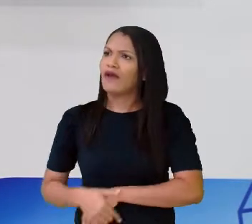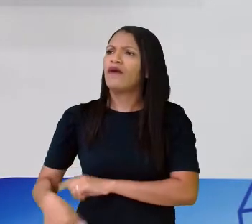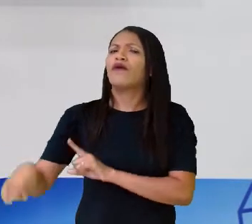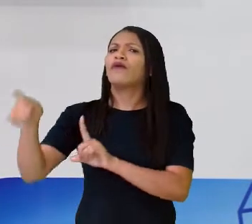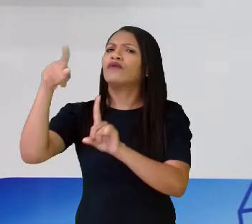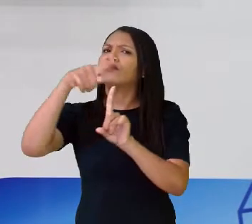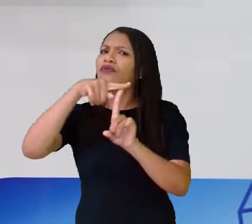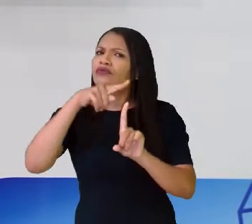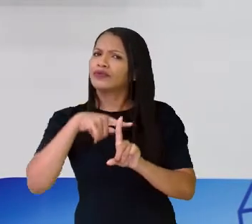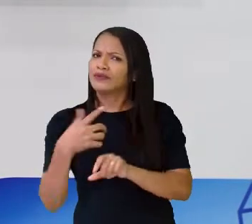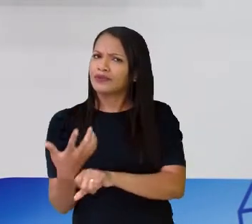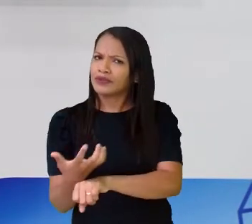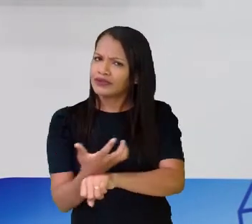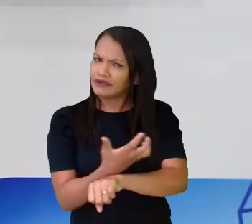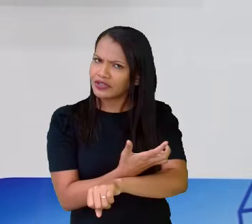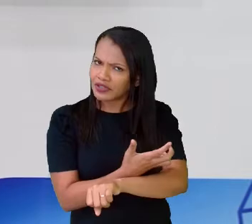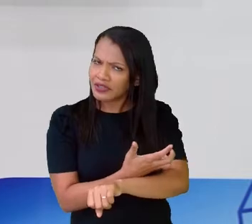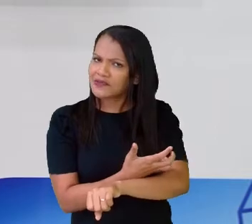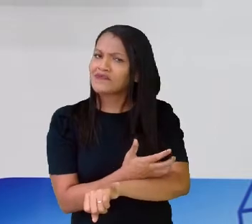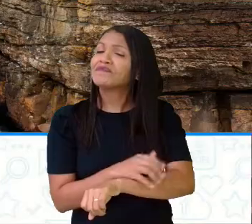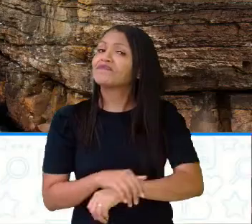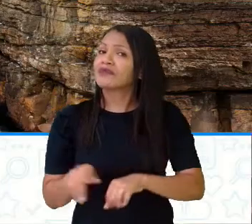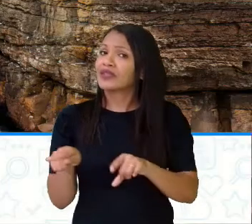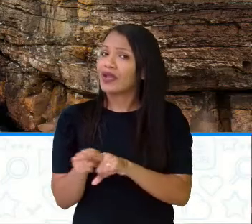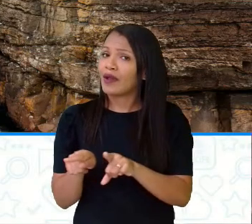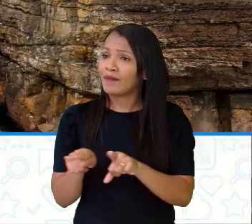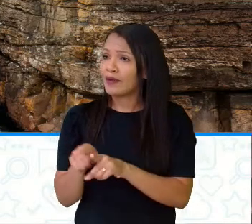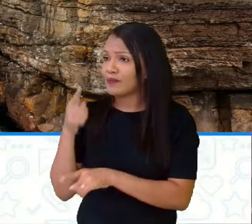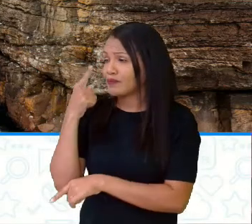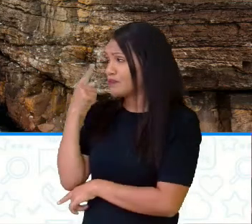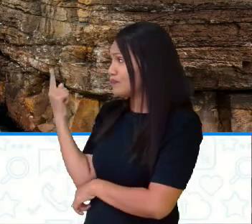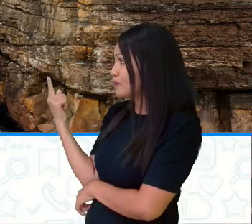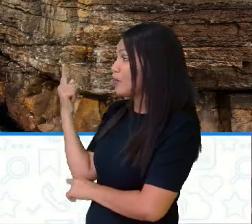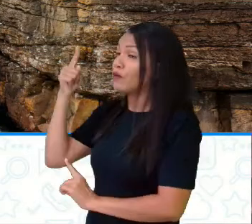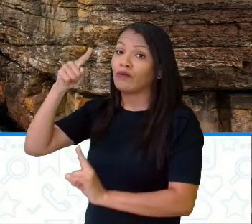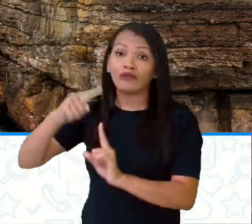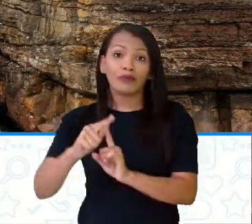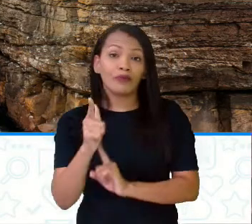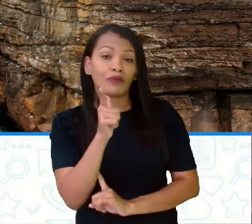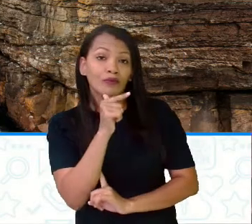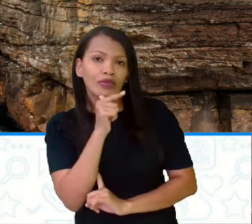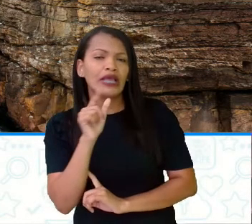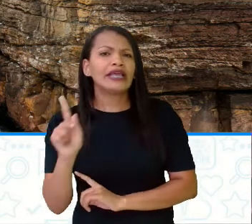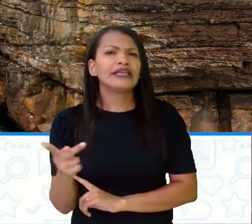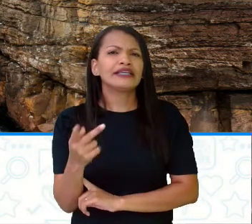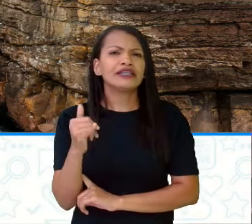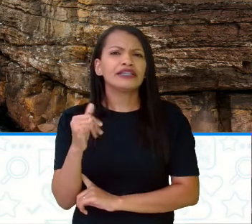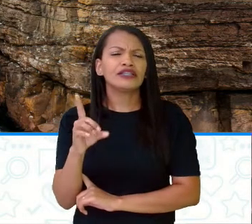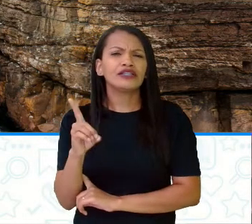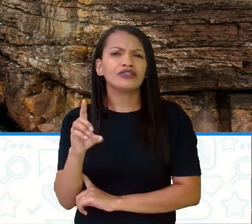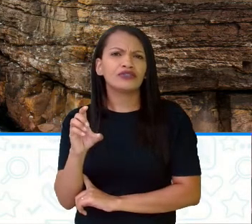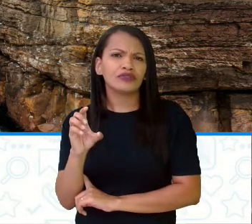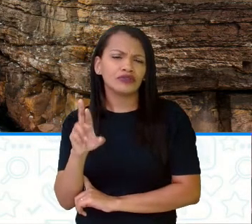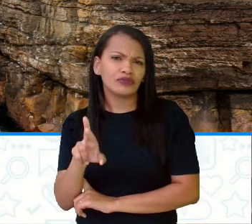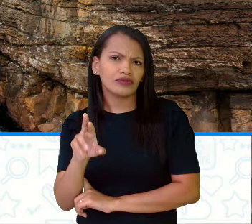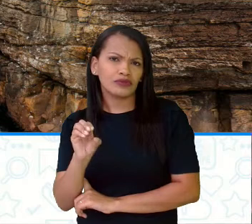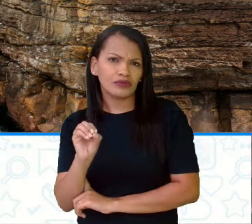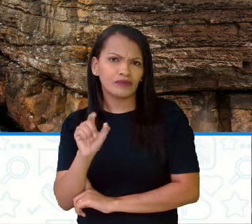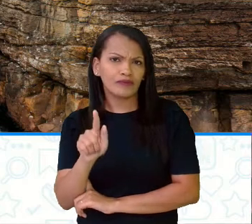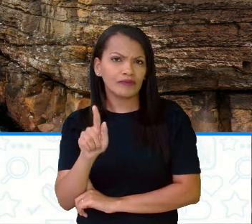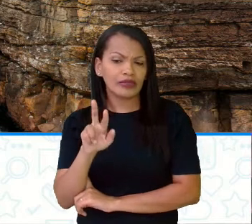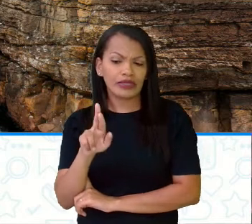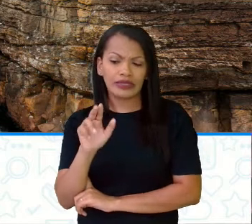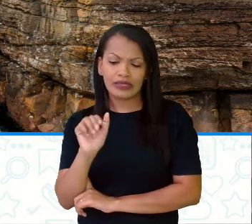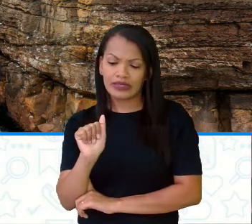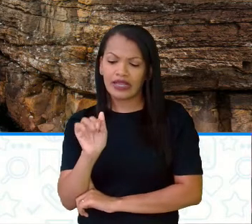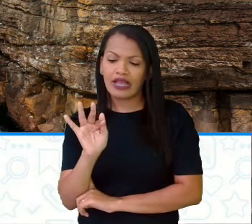de vegetação e também sobre a hidrografia lá. O que eu posso dizer? Hidrografia lembra os rios, as águas